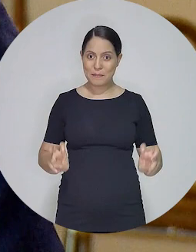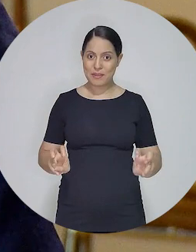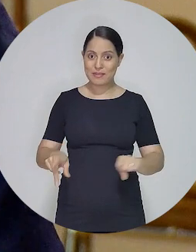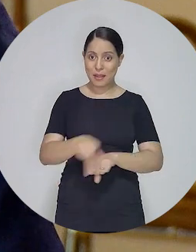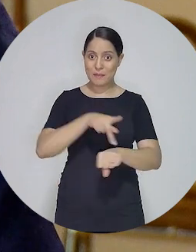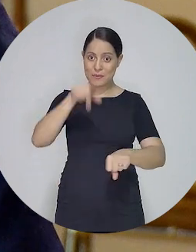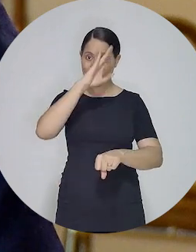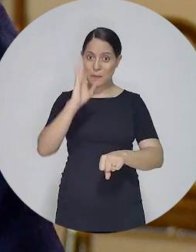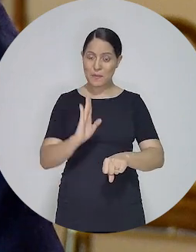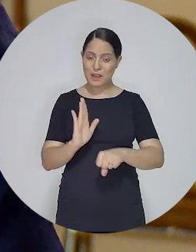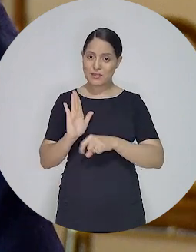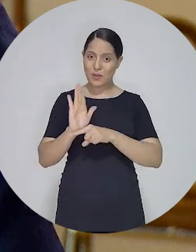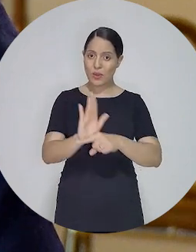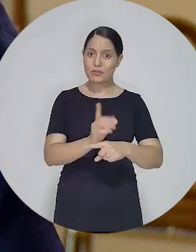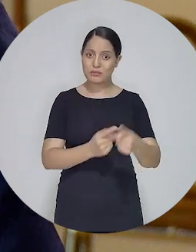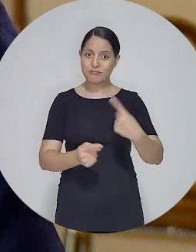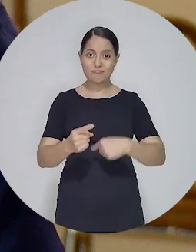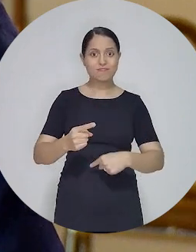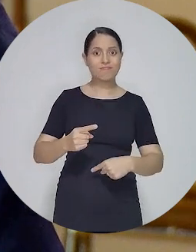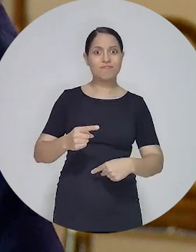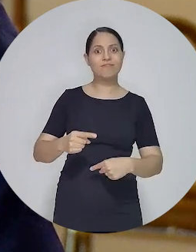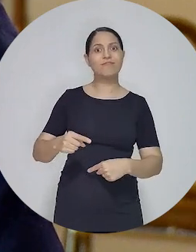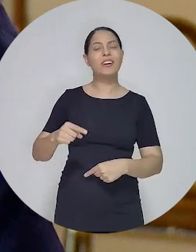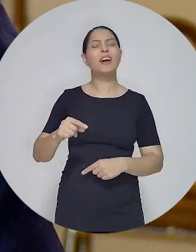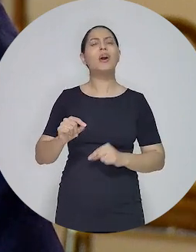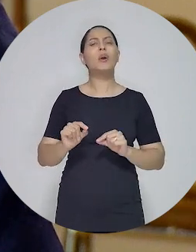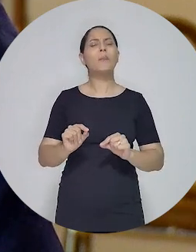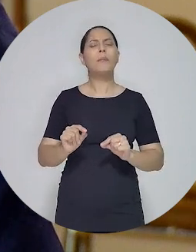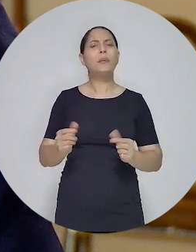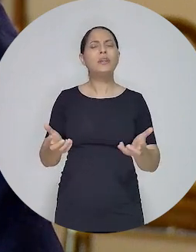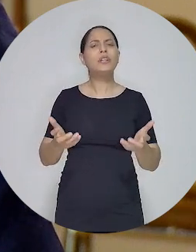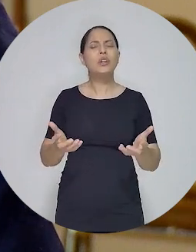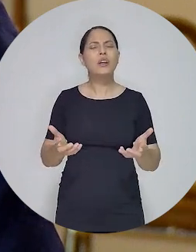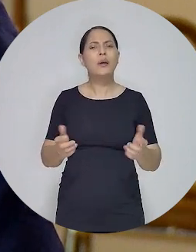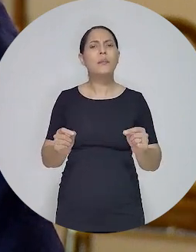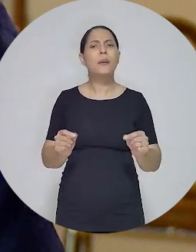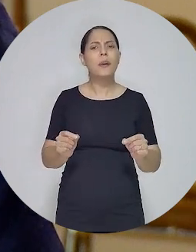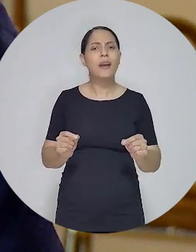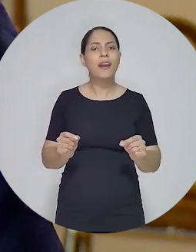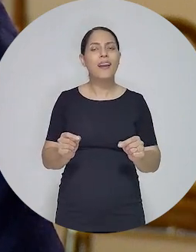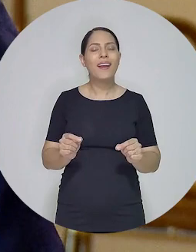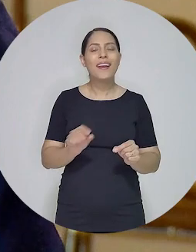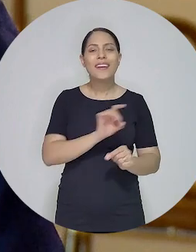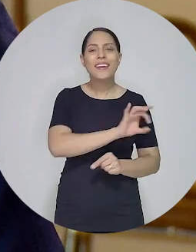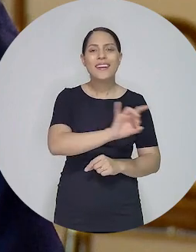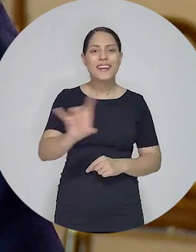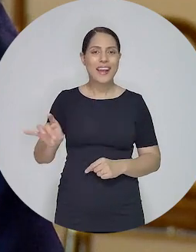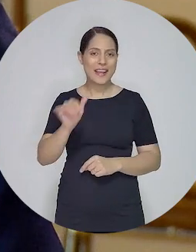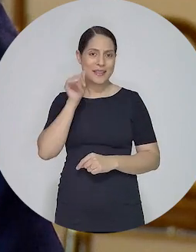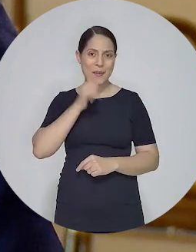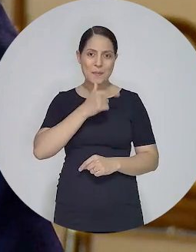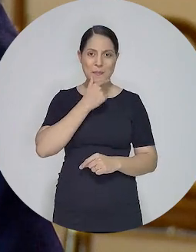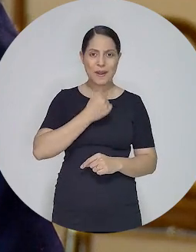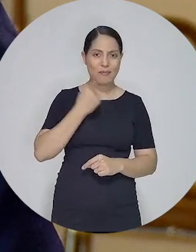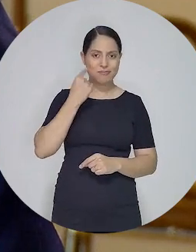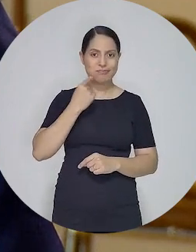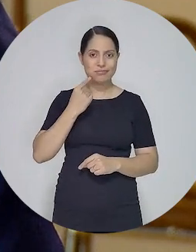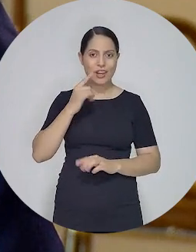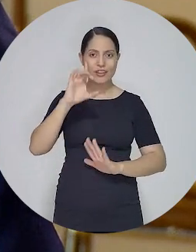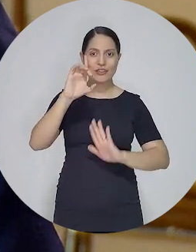soluções dos temas nacionais. Então, eu acho que cada advogado quer isso, quer ter